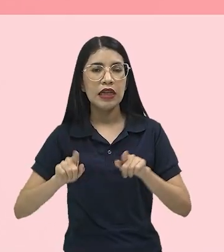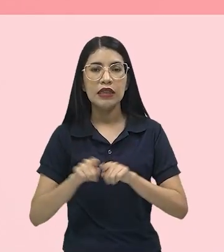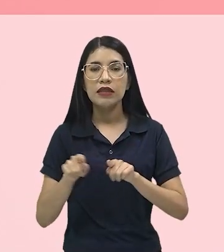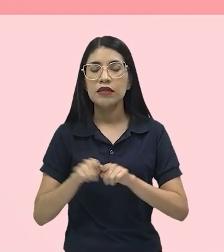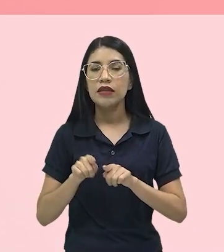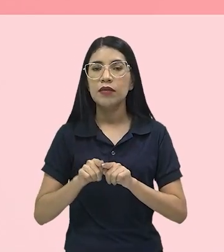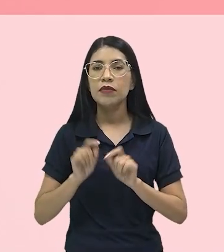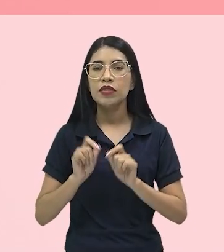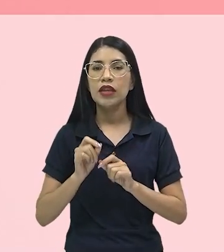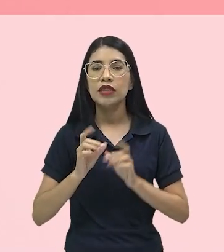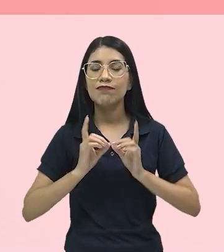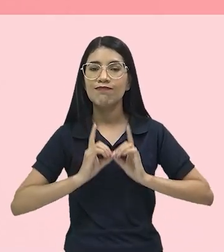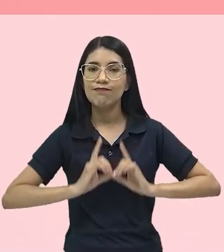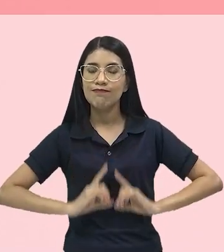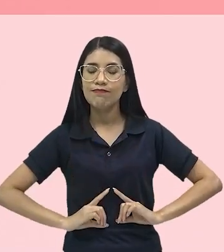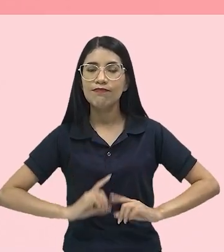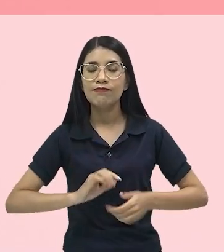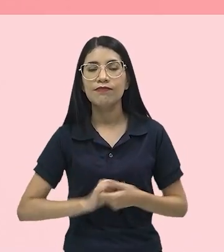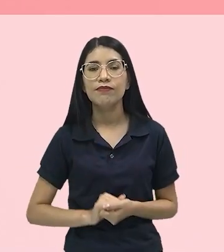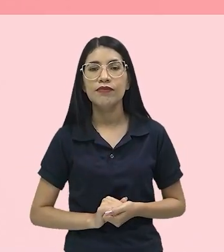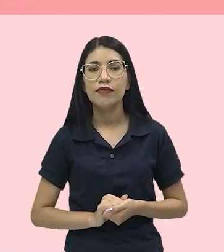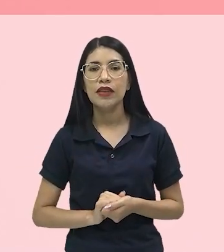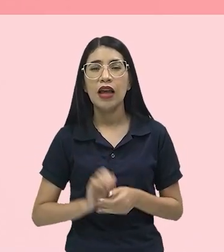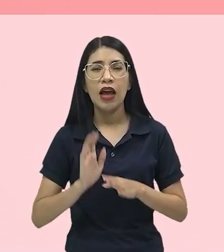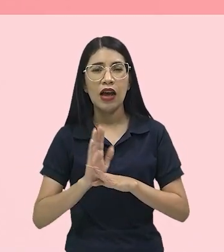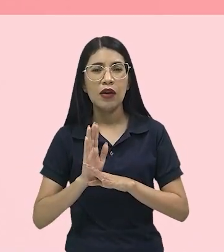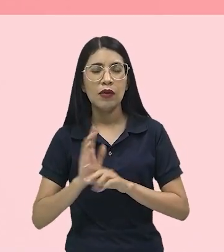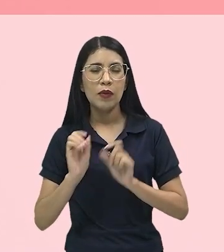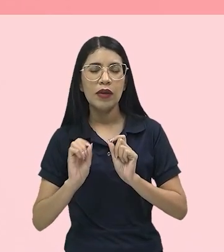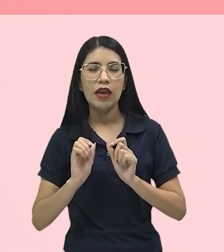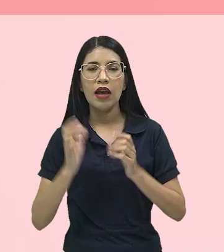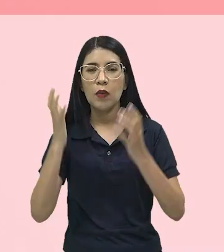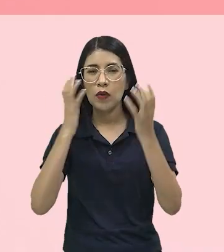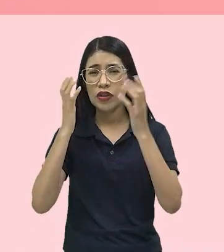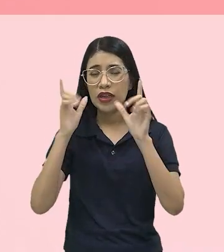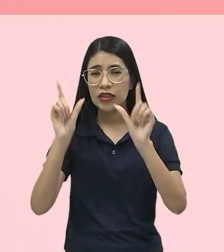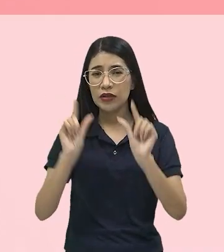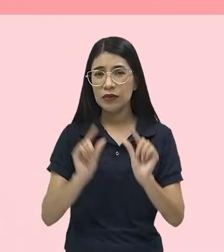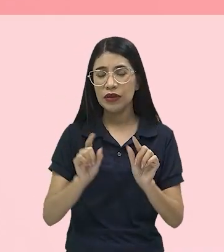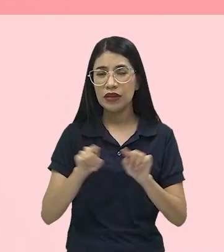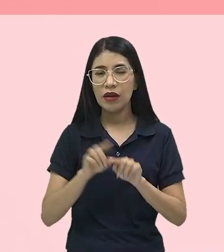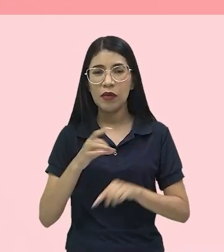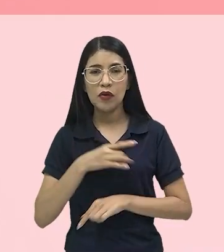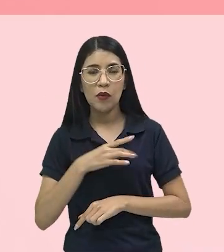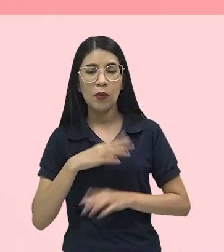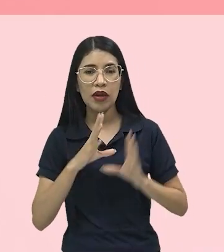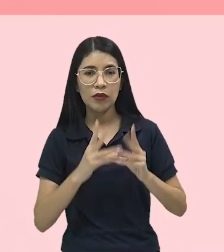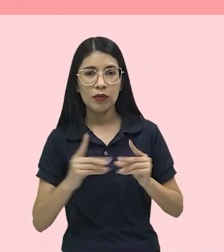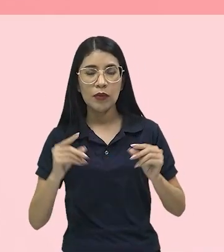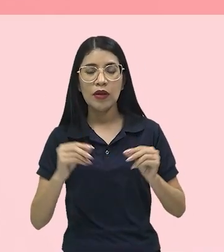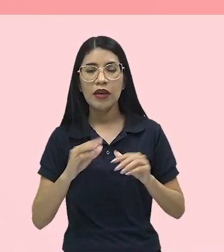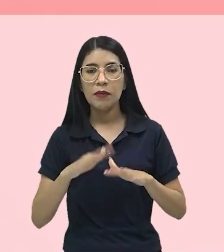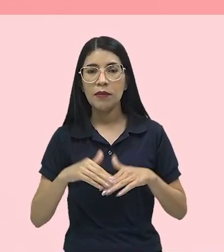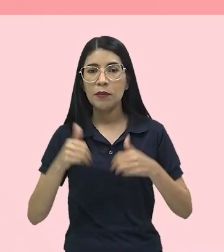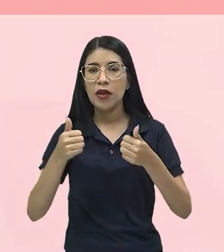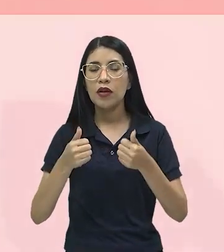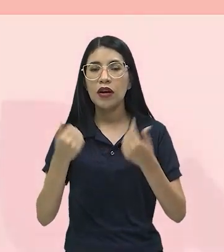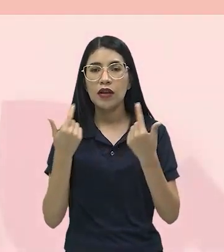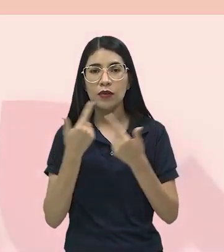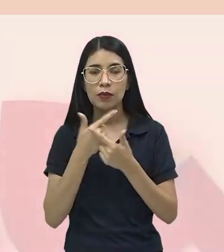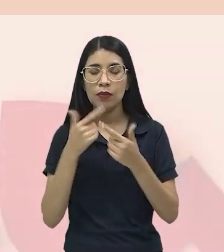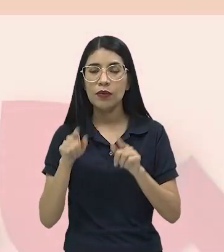de depressão, ajudando ali a diminuir o estresse, o medo e melhorando o humor dos